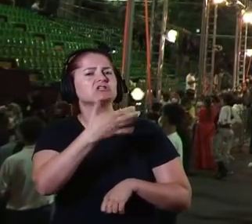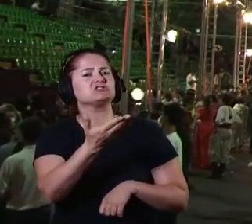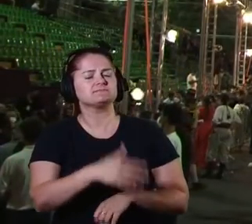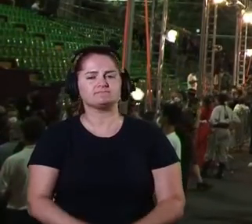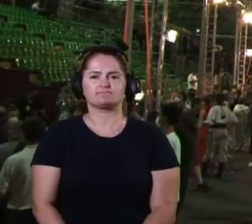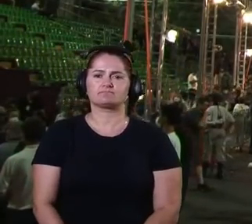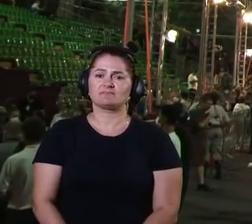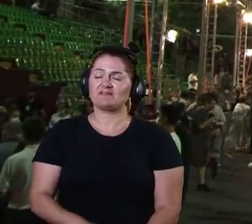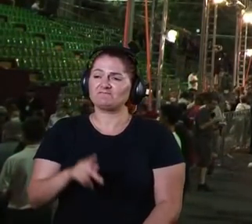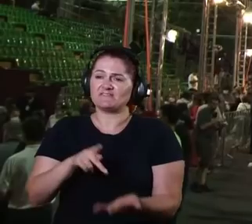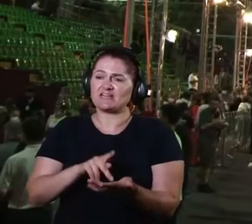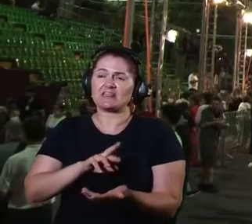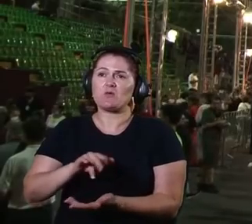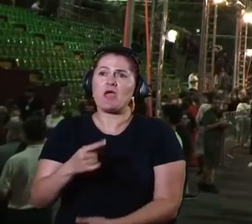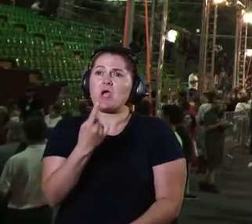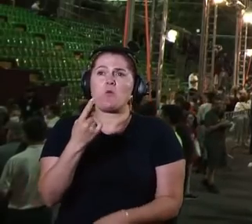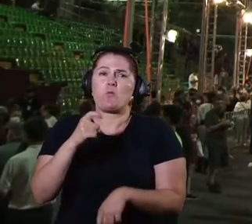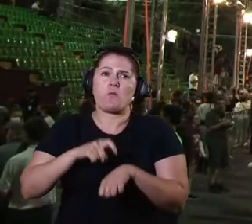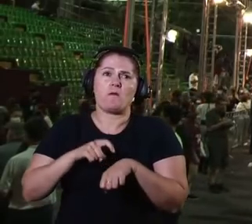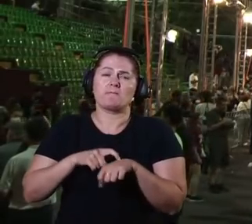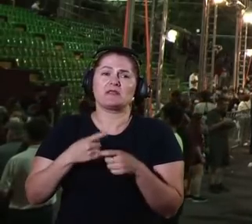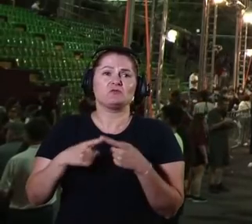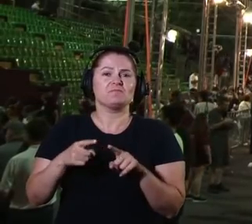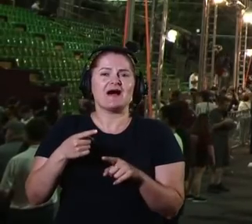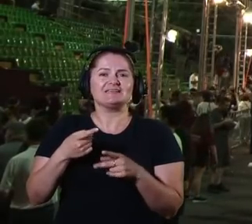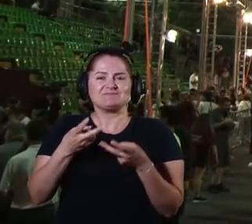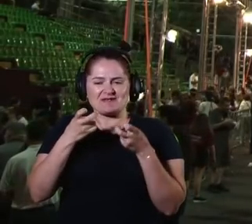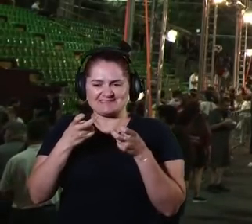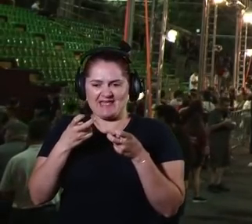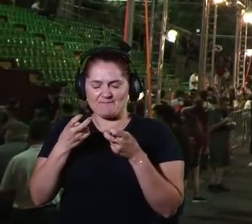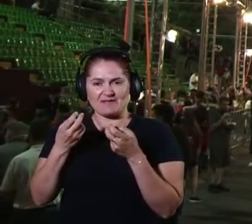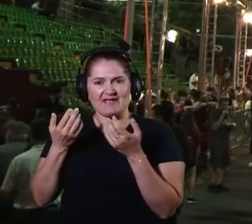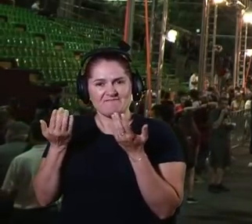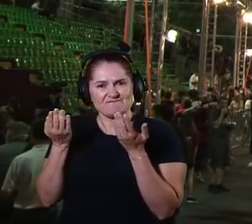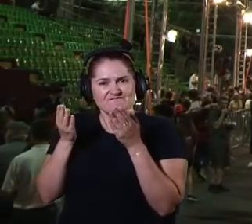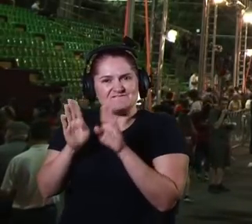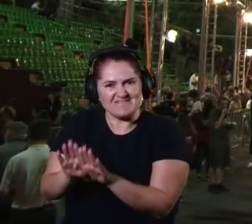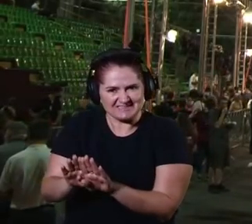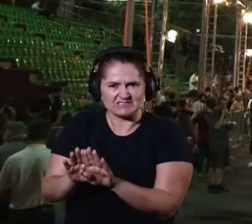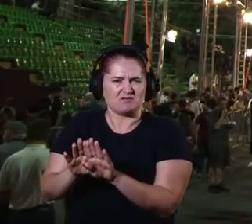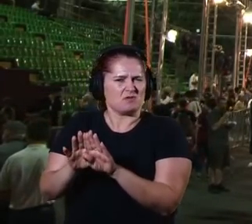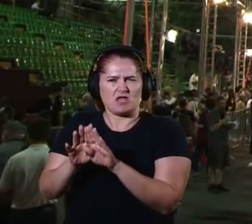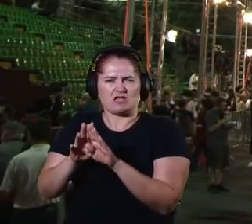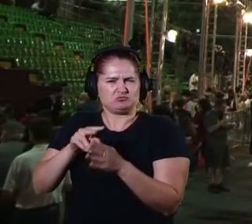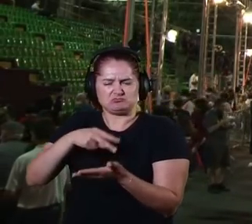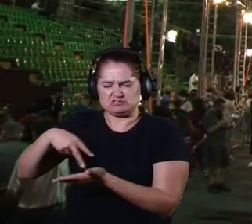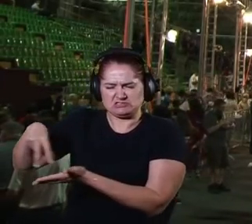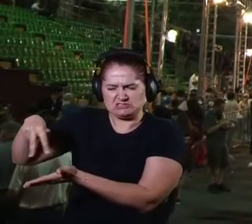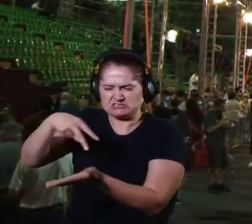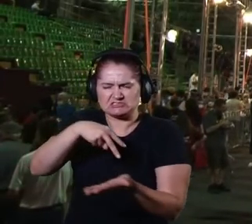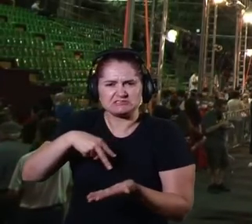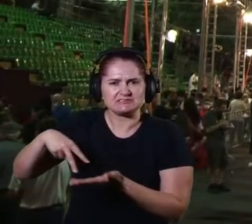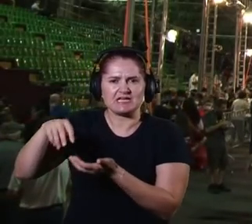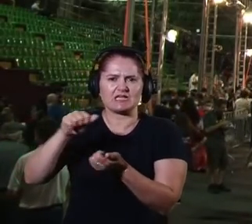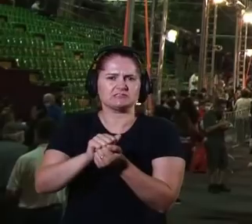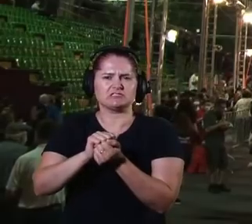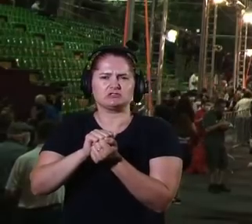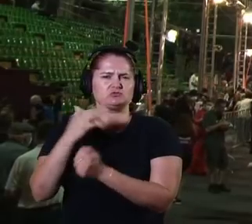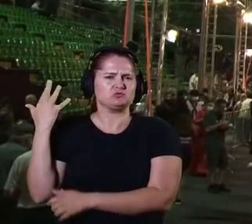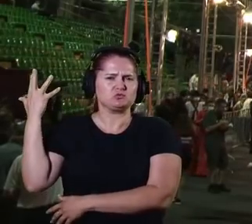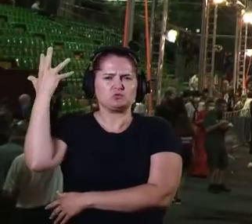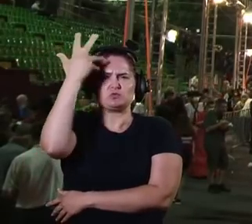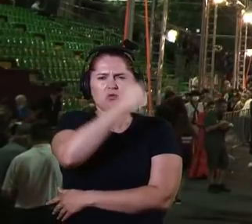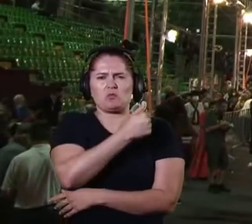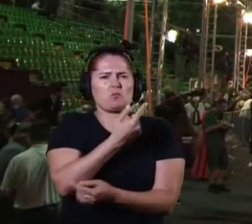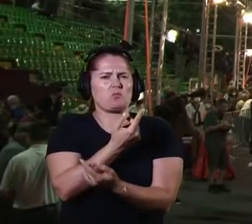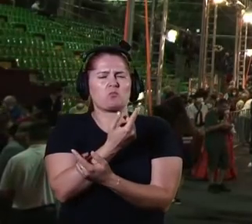é o conjunto, essa grande finale aqui, tu vê a harmonia, a beleza, o colorido, o conjunto com